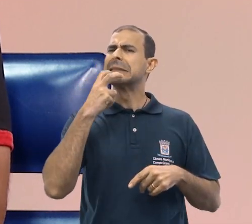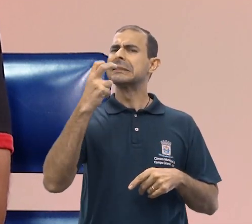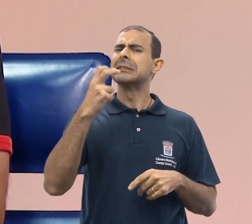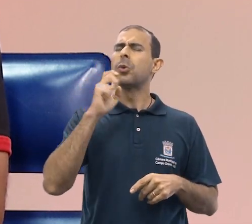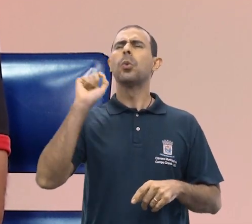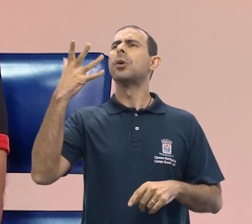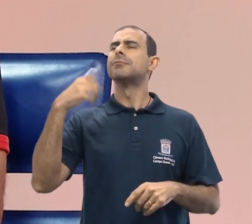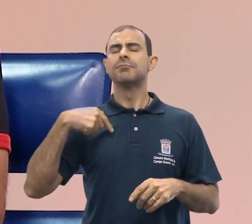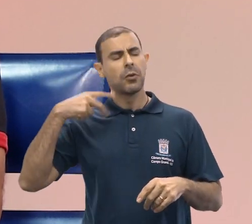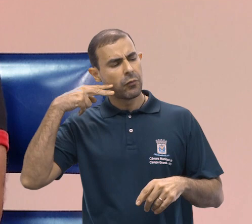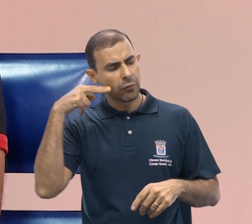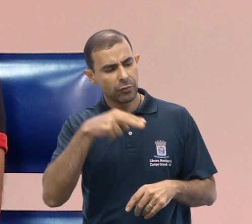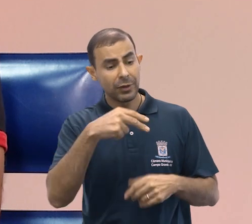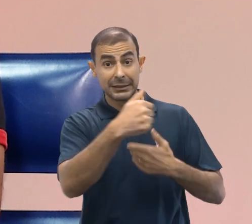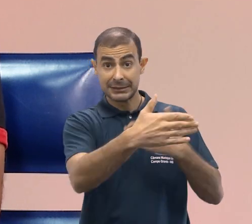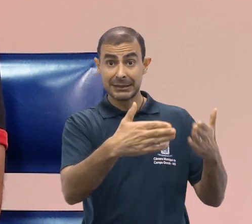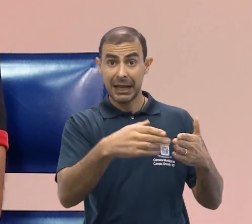no chão,